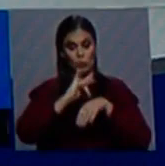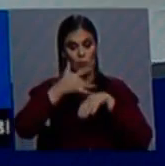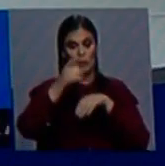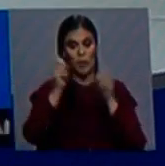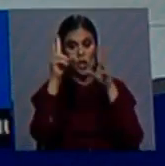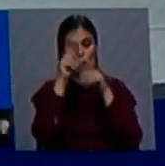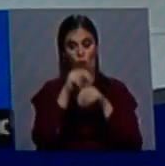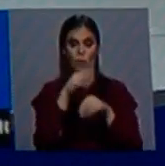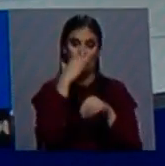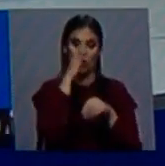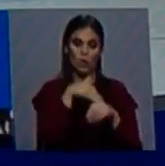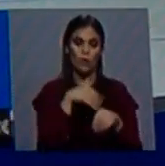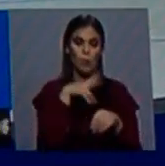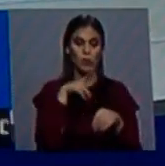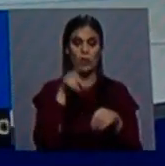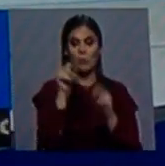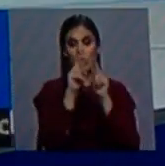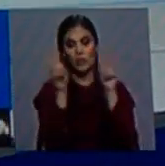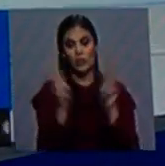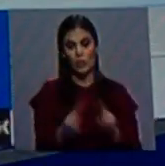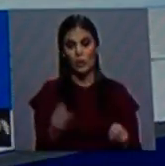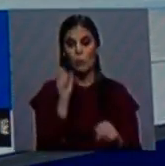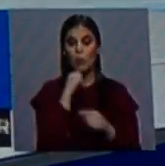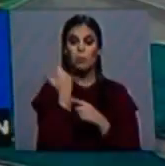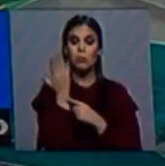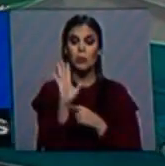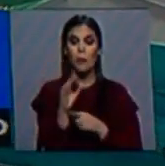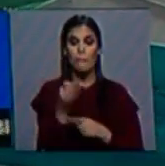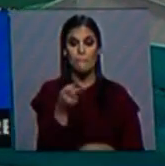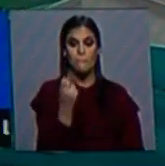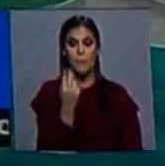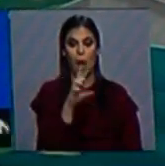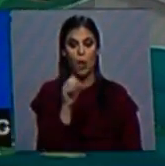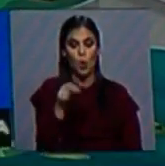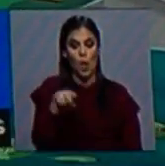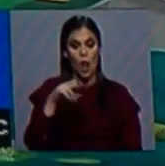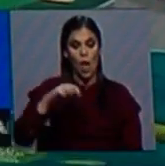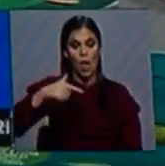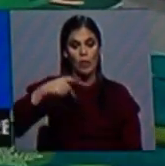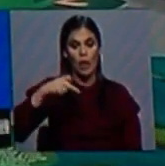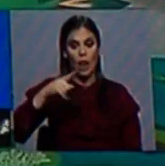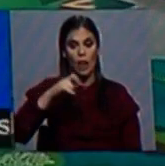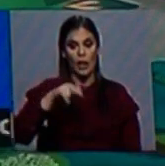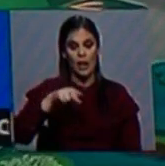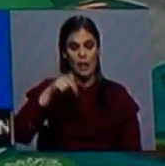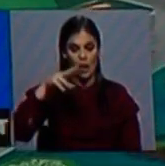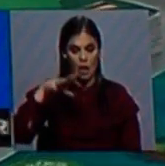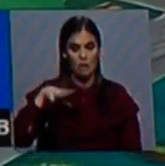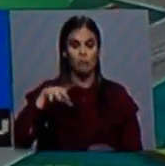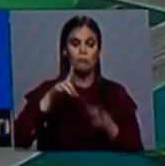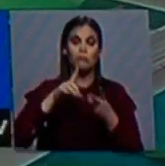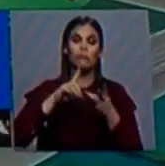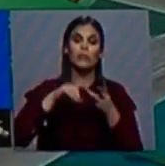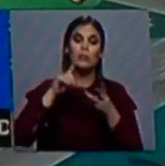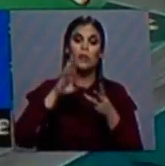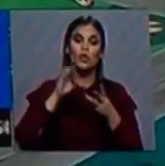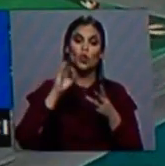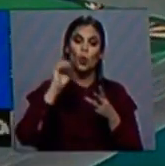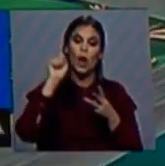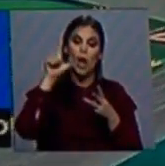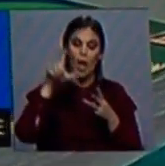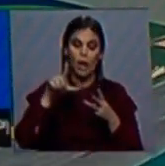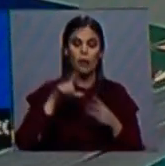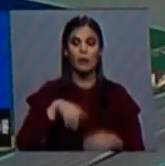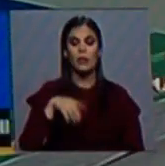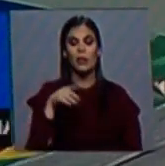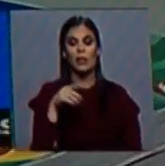portugueses até internacionais. Posso nomear o Paulo Galindo, a Natalina Coias, temos o Joel Almeida,